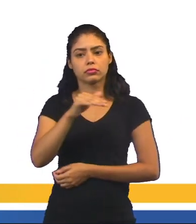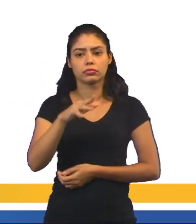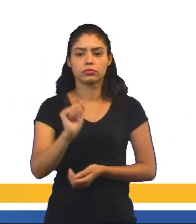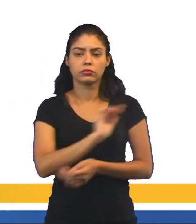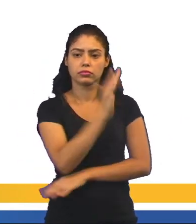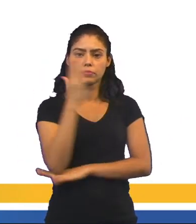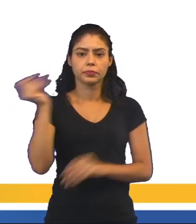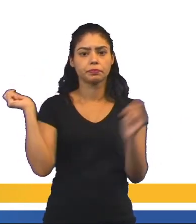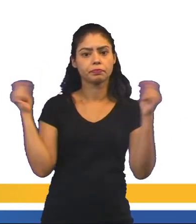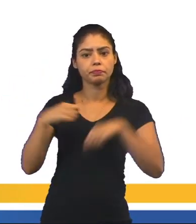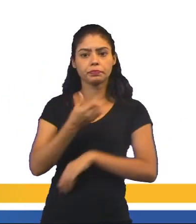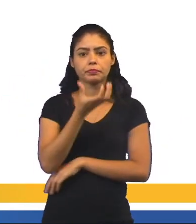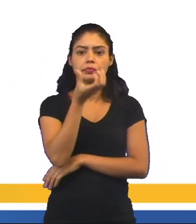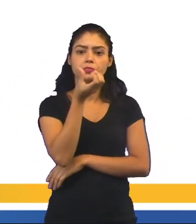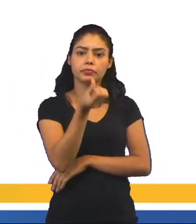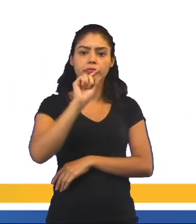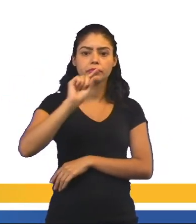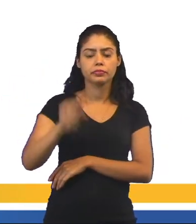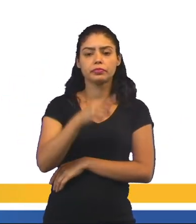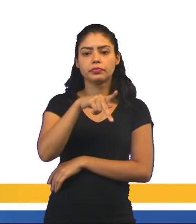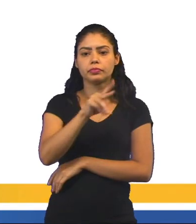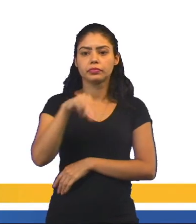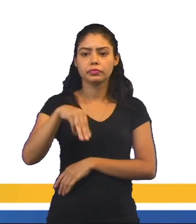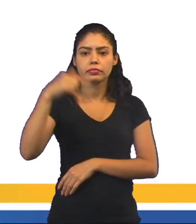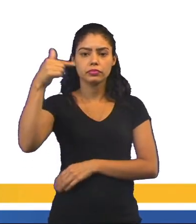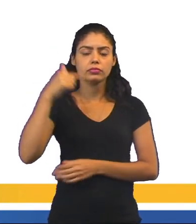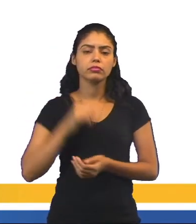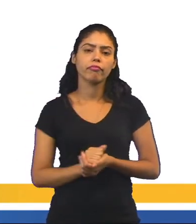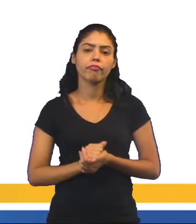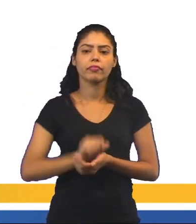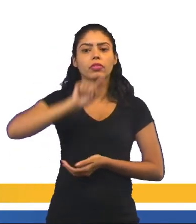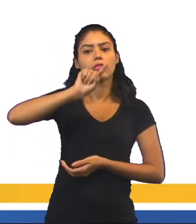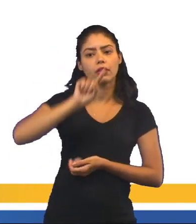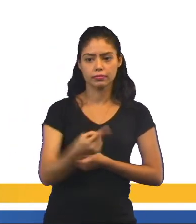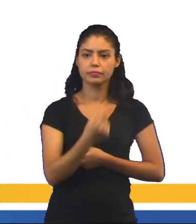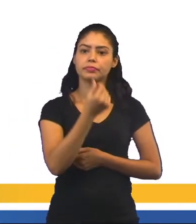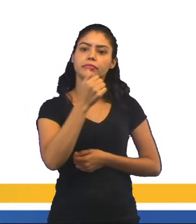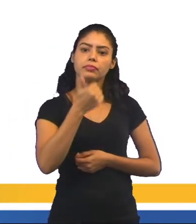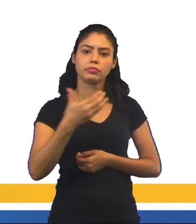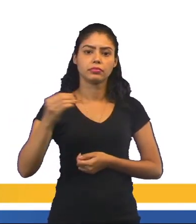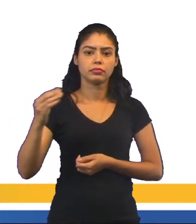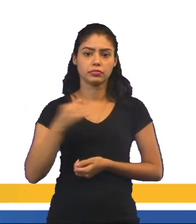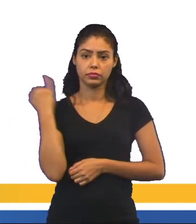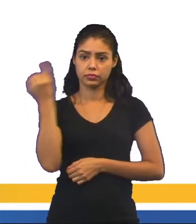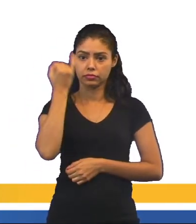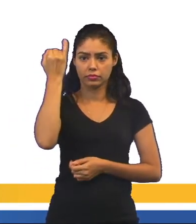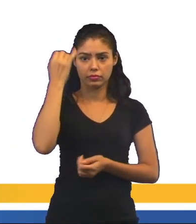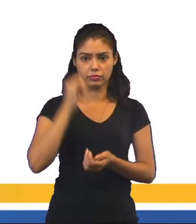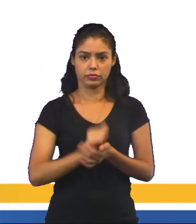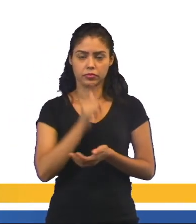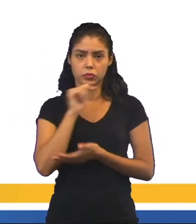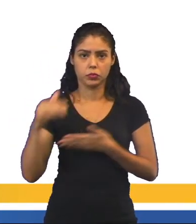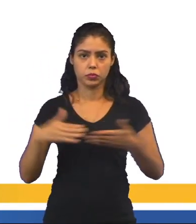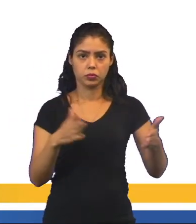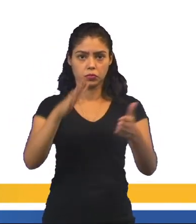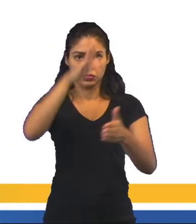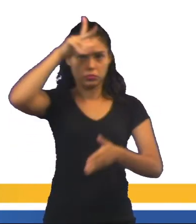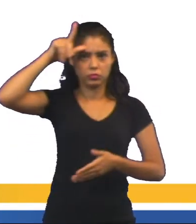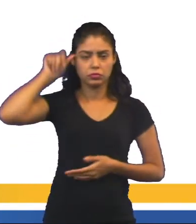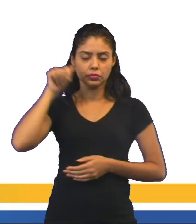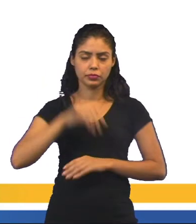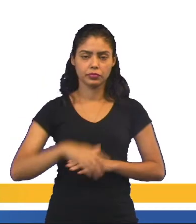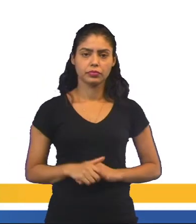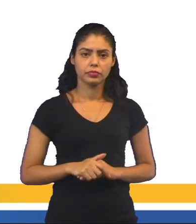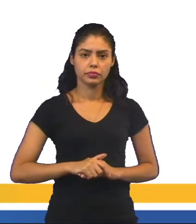possui cerca de 6 milhões de quilômetros quadrados. E o Rio Amazonas é a principal bacia, é o